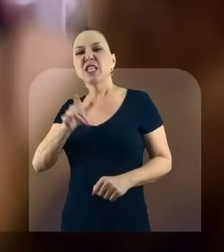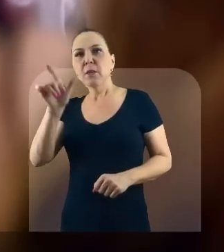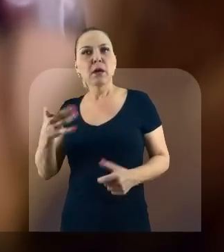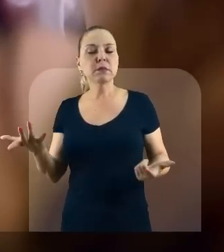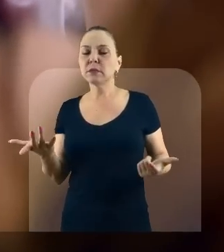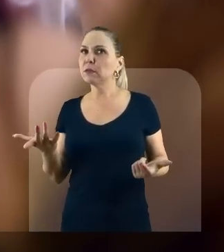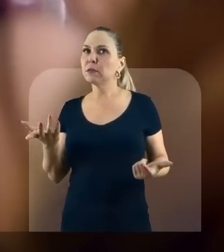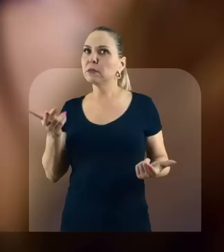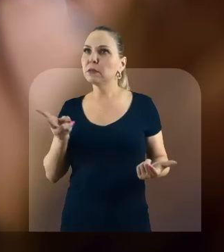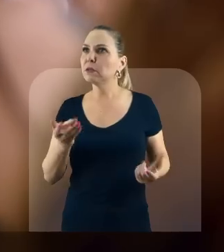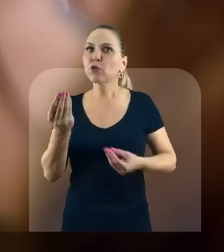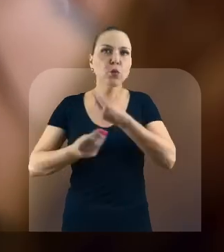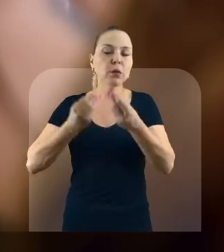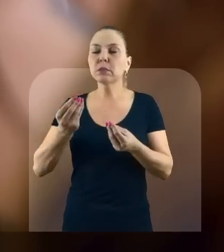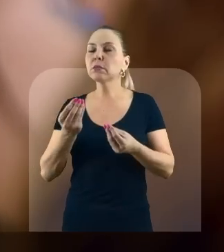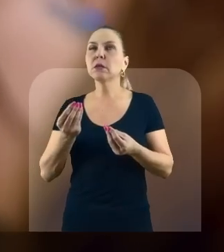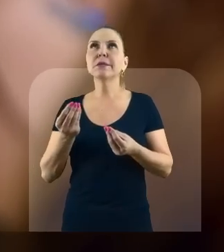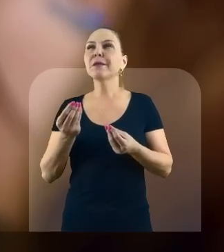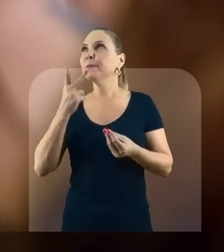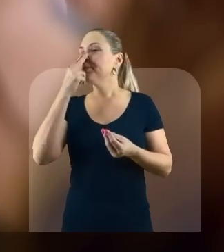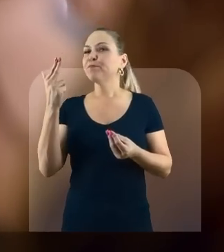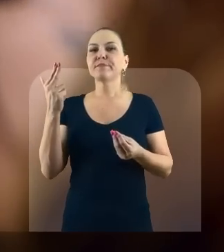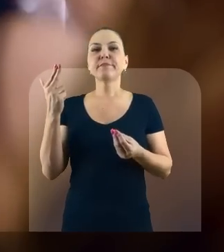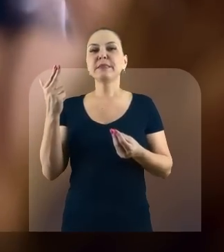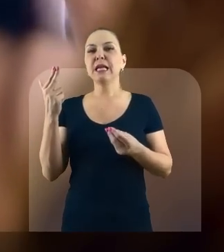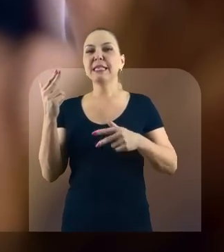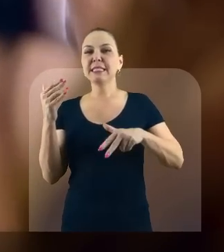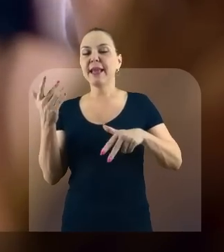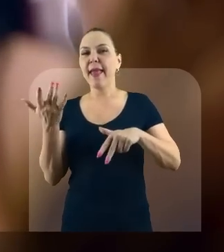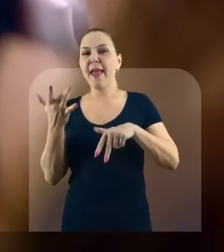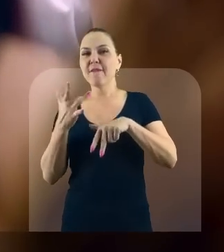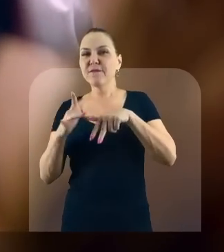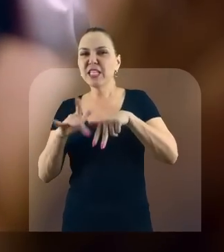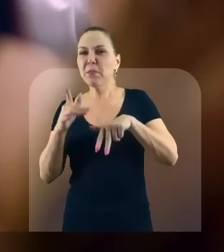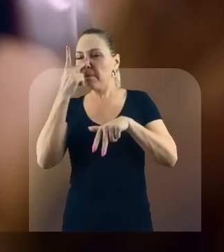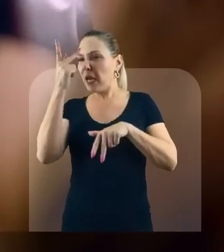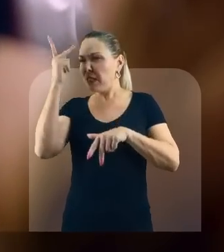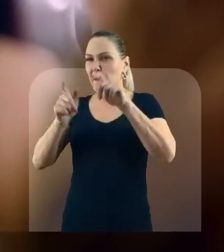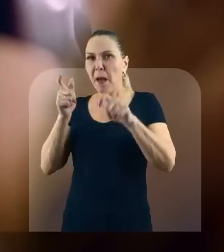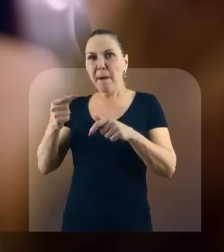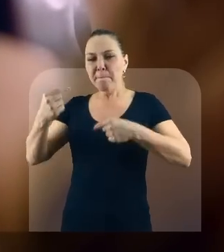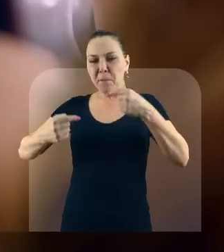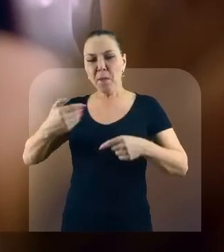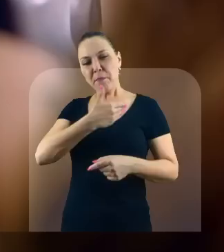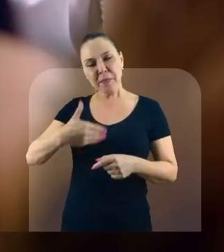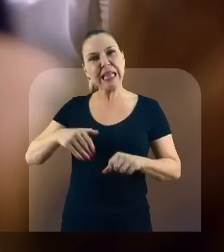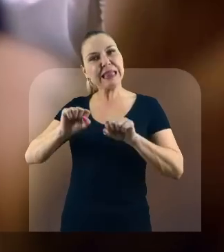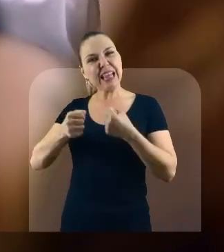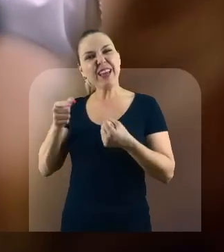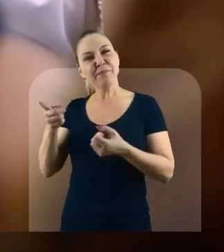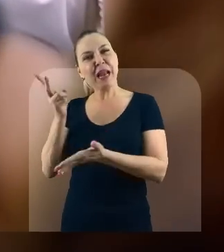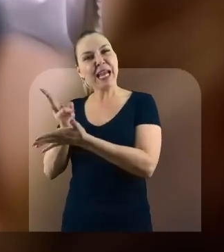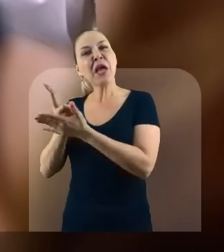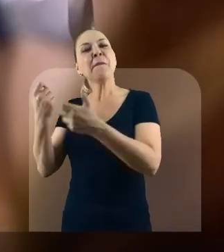e sendo uma eterna vítima, ela acaba sendo dependente daquelas políticas públicas que eles defendem. E aí eu acho